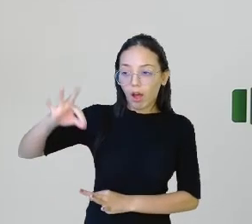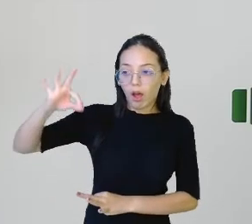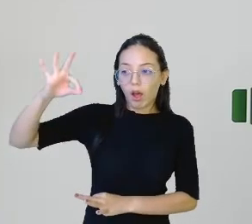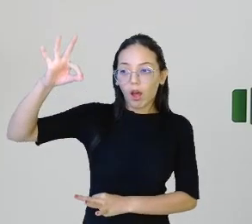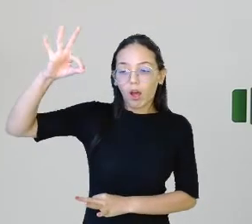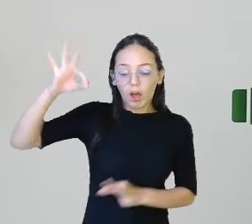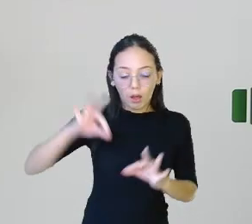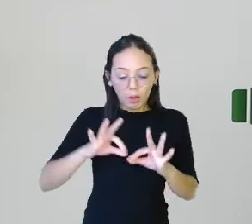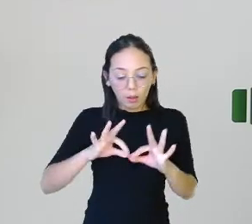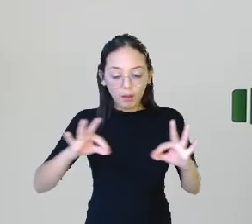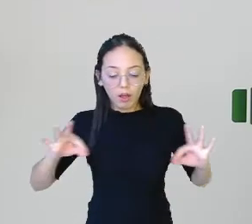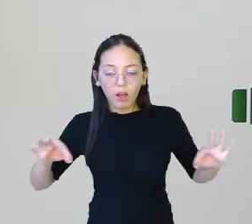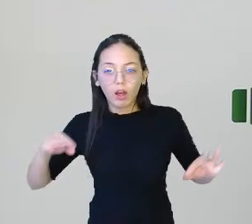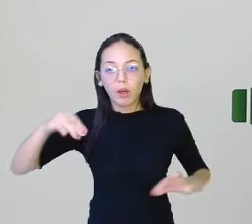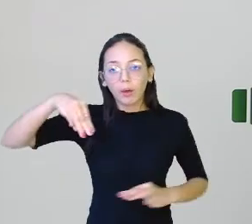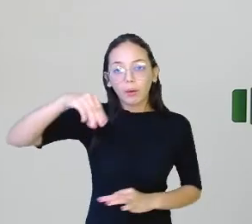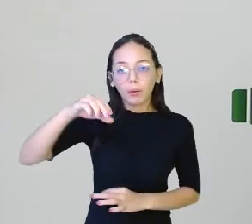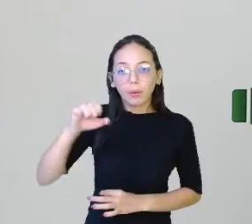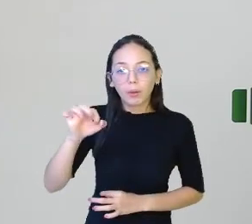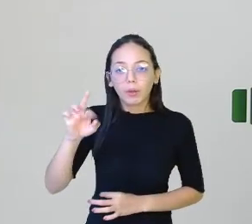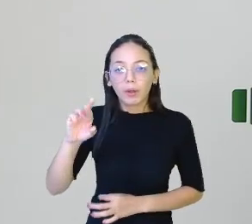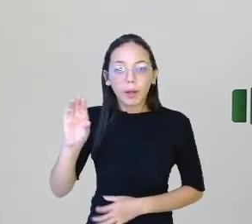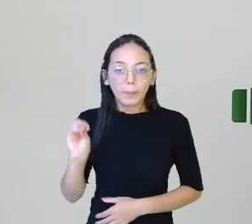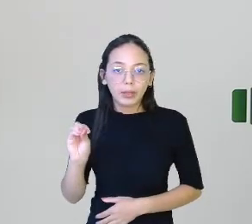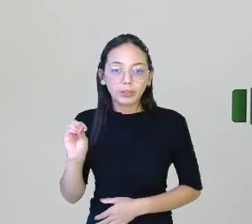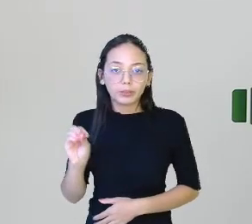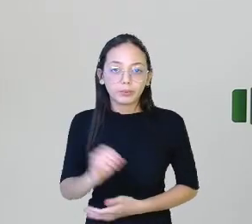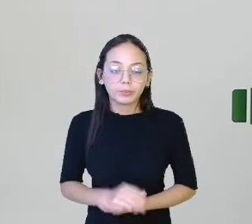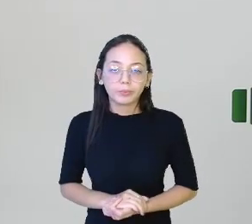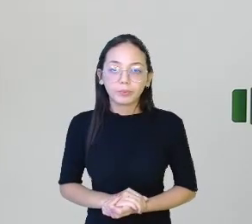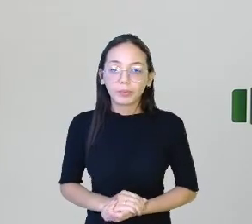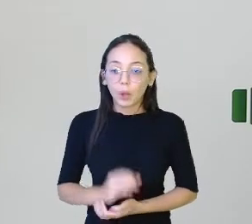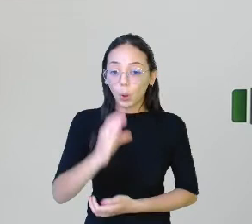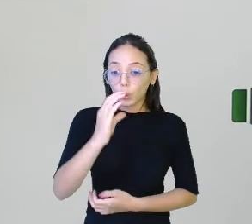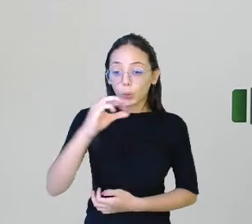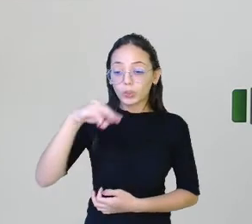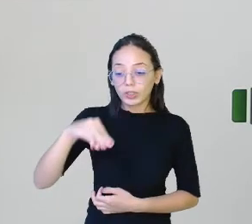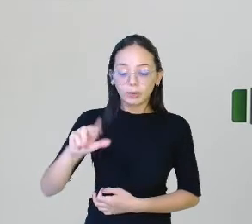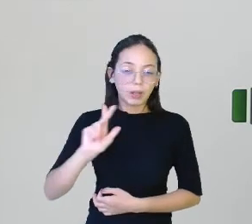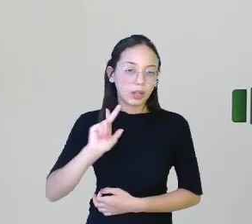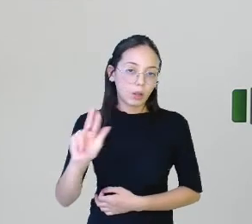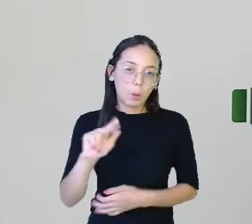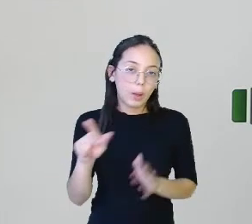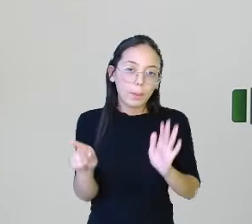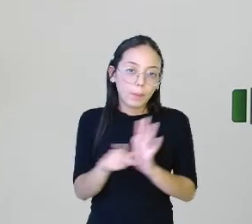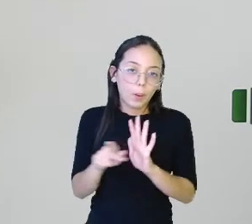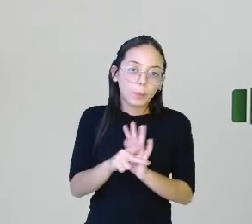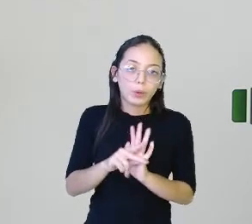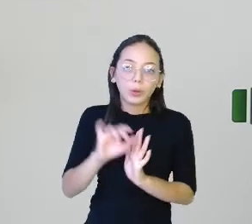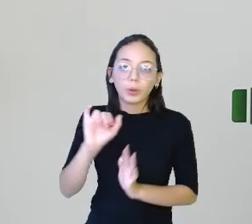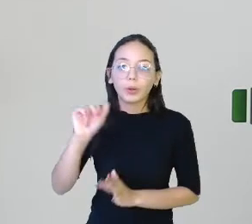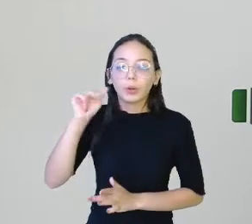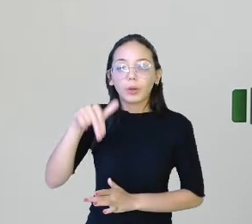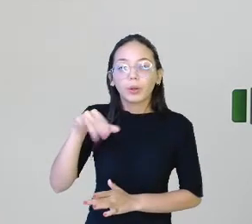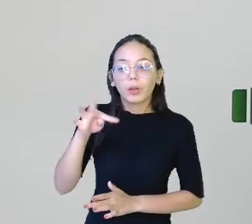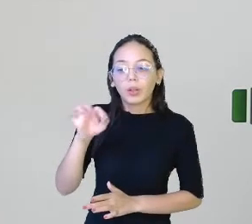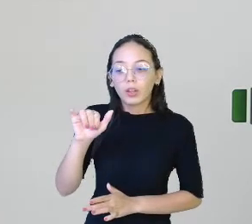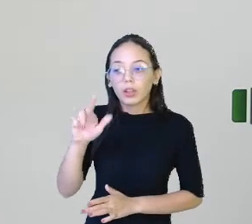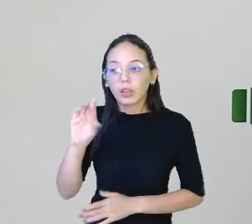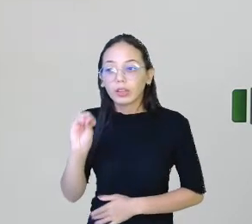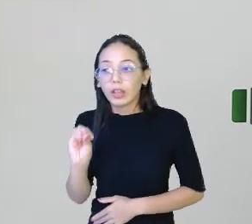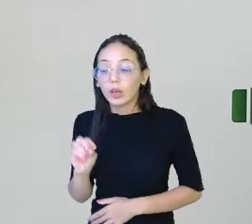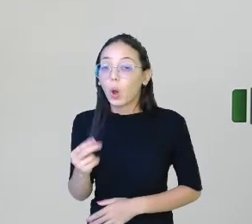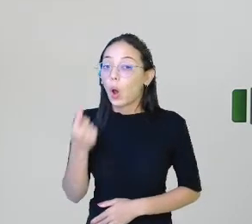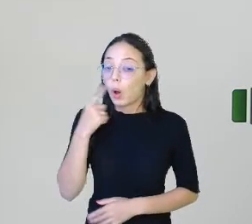medidas em metros, o centímetro já não vai ser parte inteira. O centímetro ele vai ser parte decimal. Por